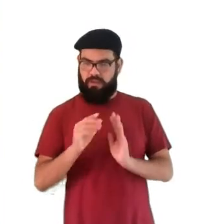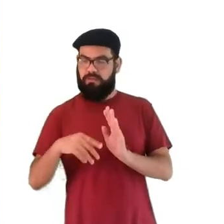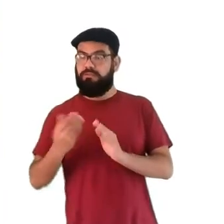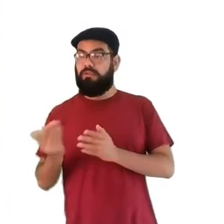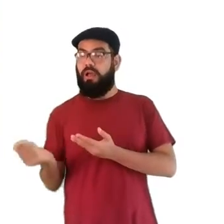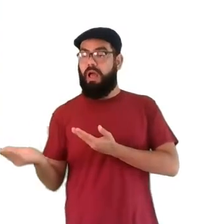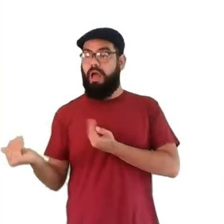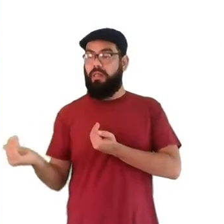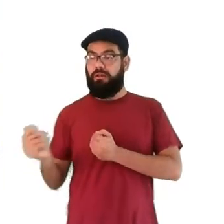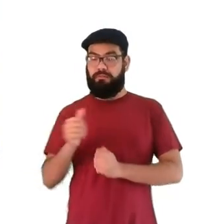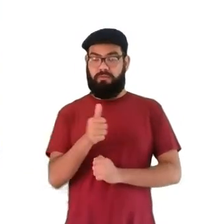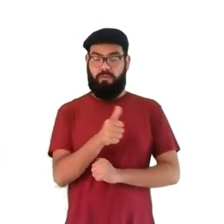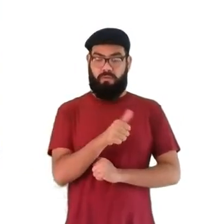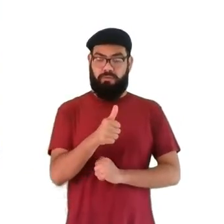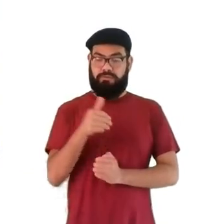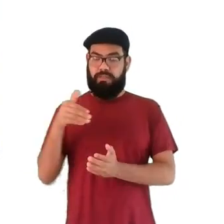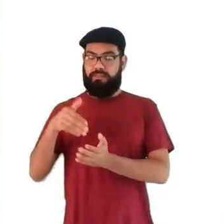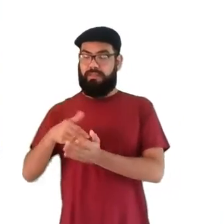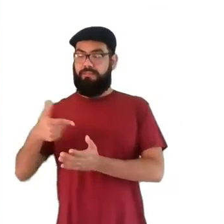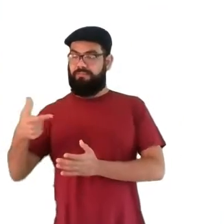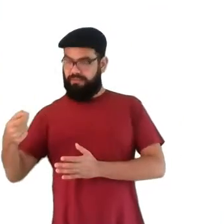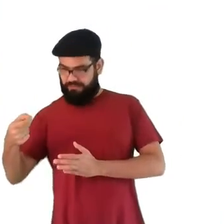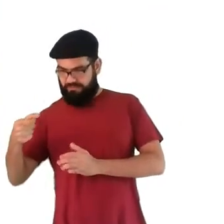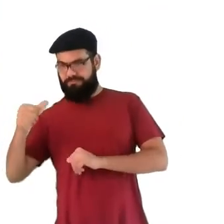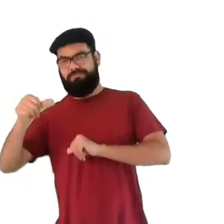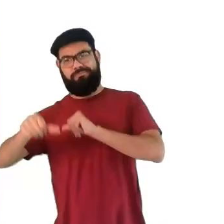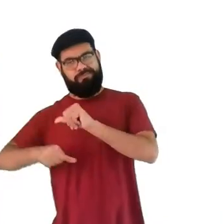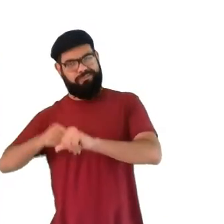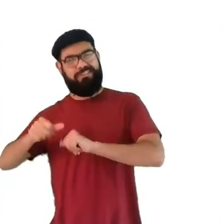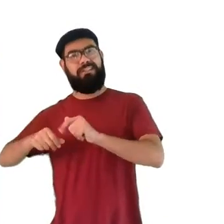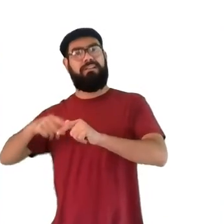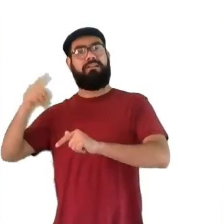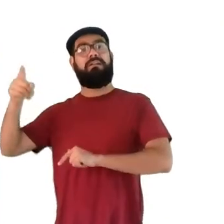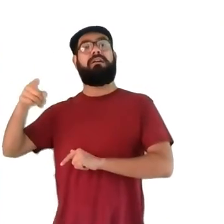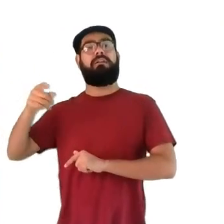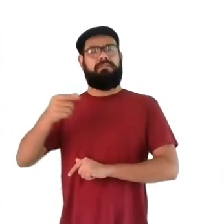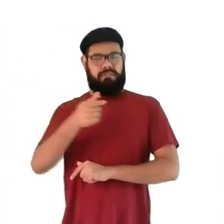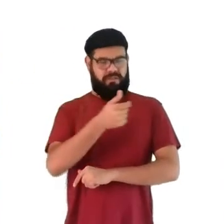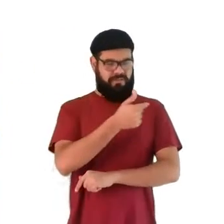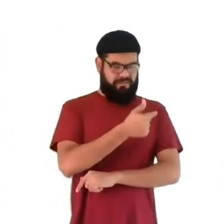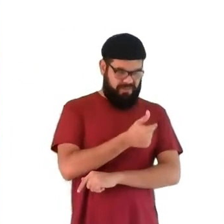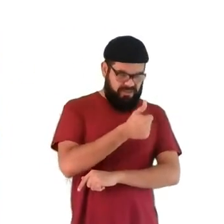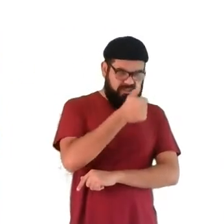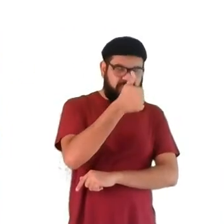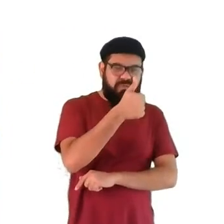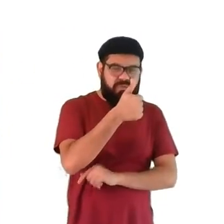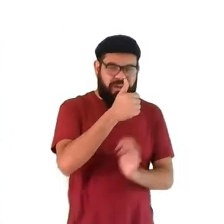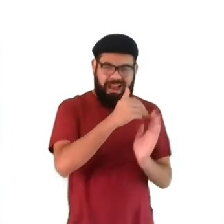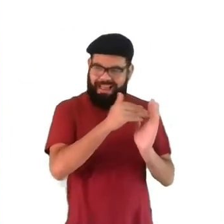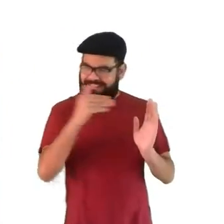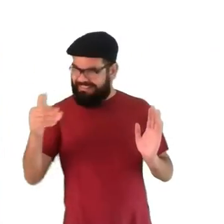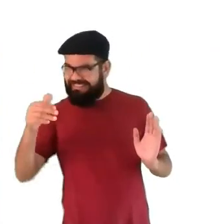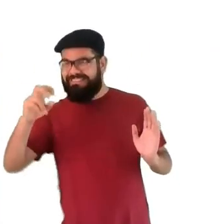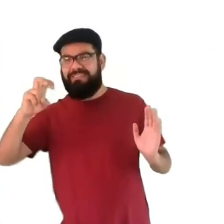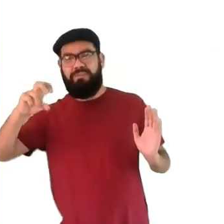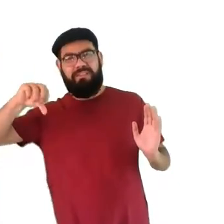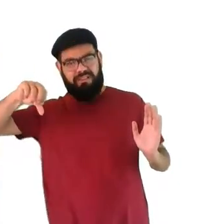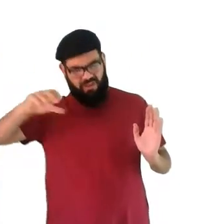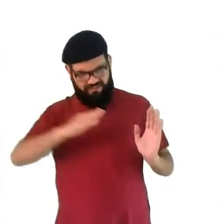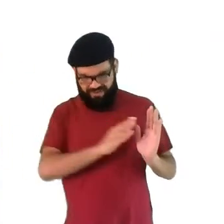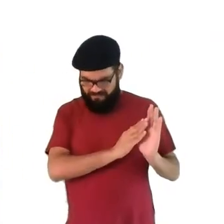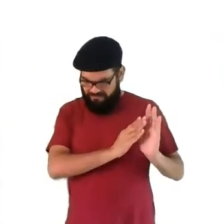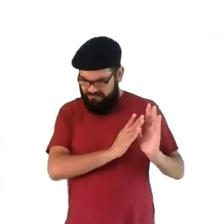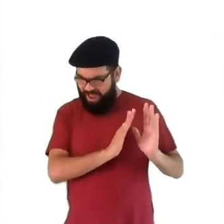aos 20, mais um pouquinho. E depois de 21 aos 59 anos de idade, olha só a diferença. É uma fase